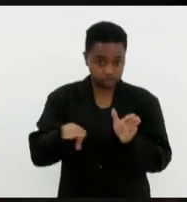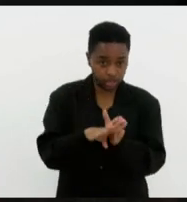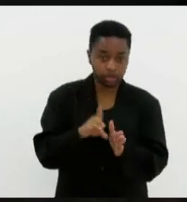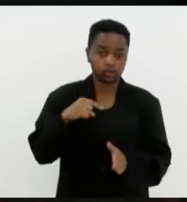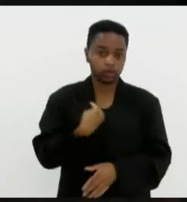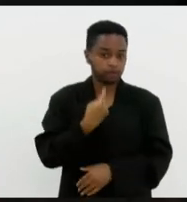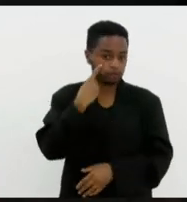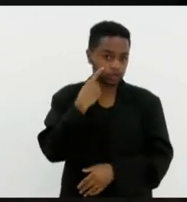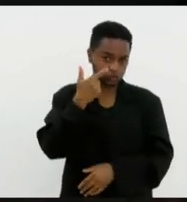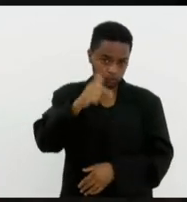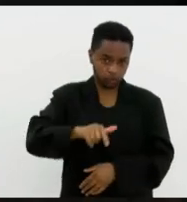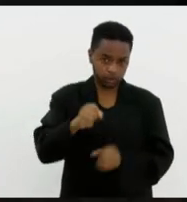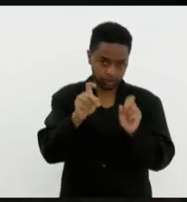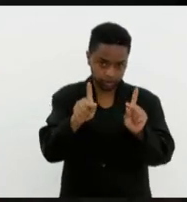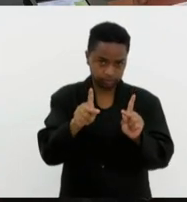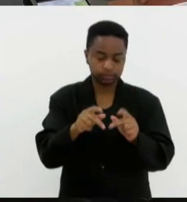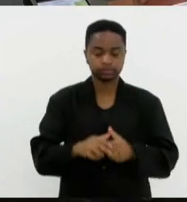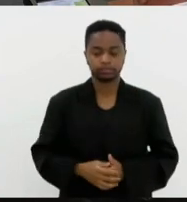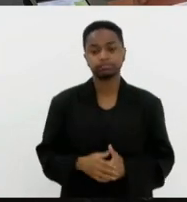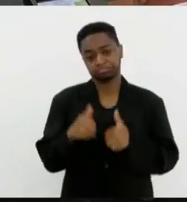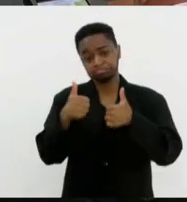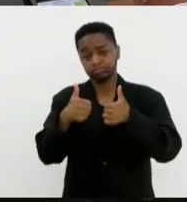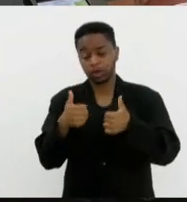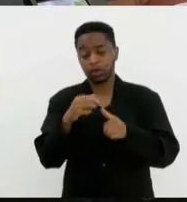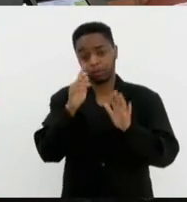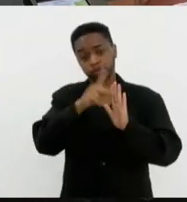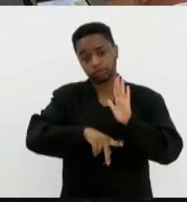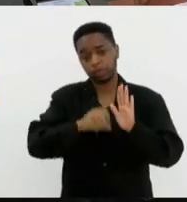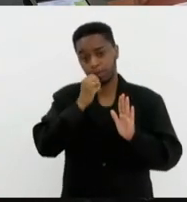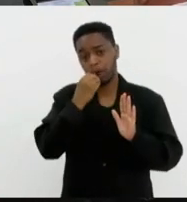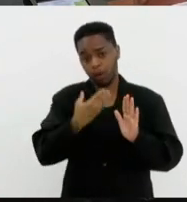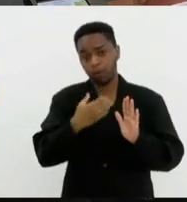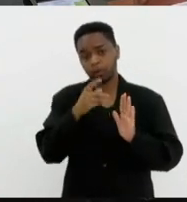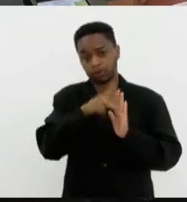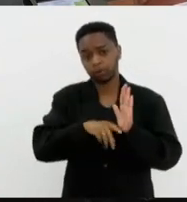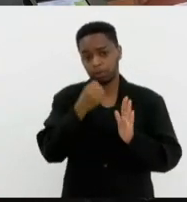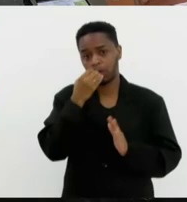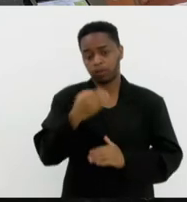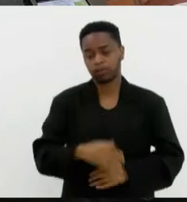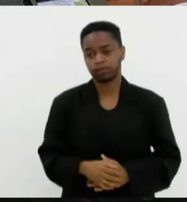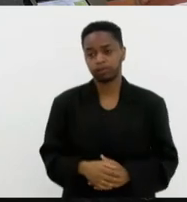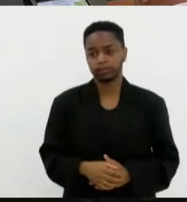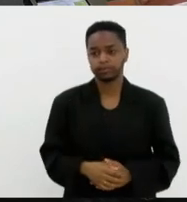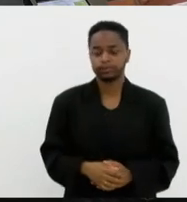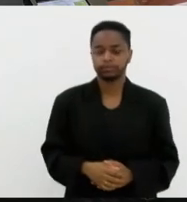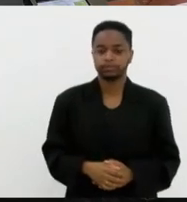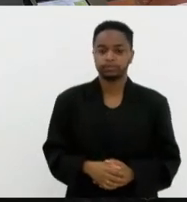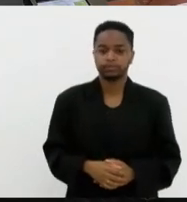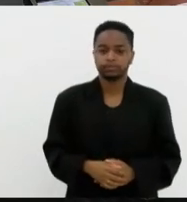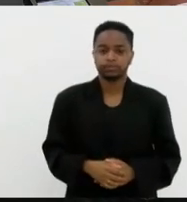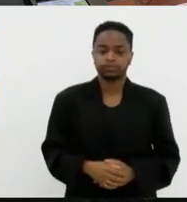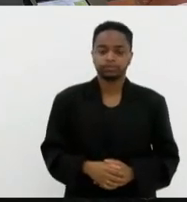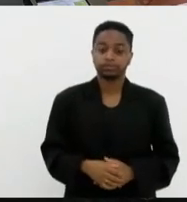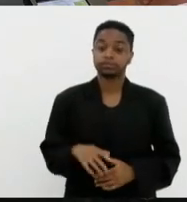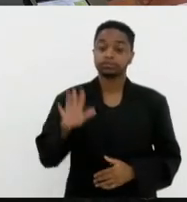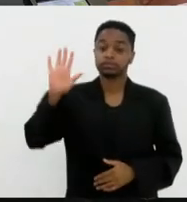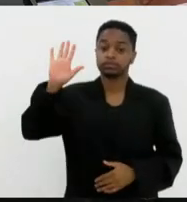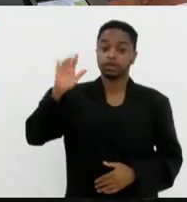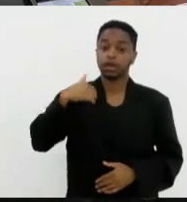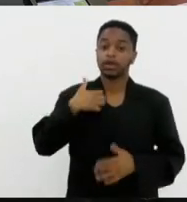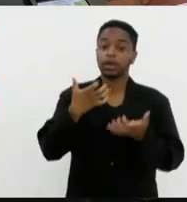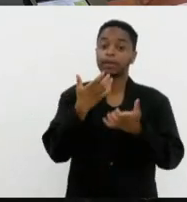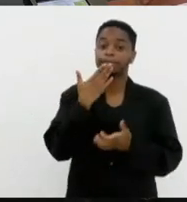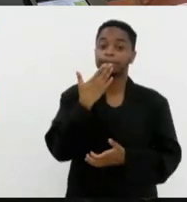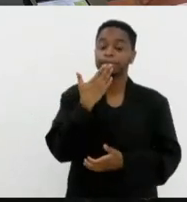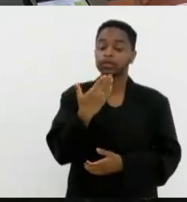de verificar. Pode ser? Claro, e o projeto é bom. Obrigado, Mink. Presidente, eu queria só pedir um minuto